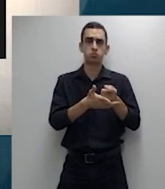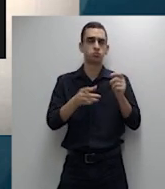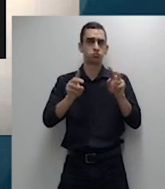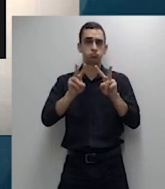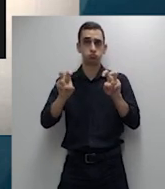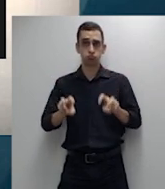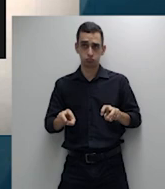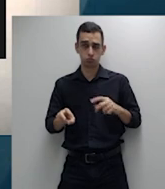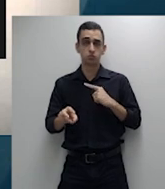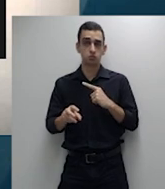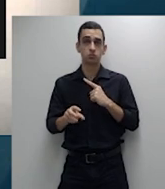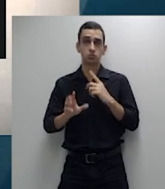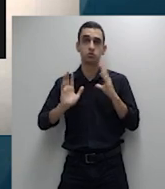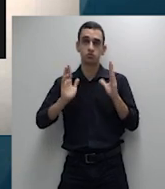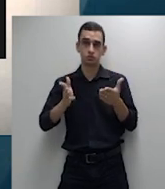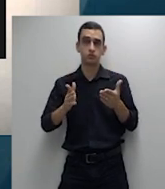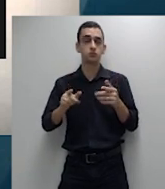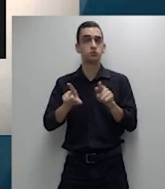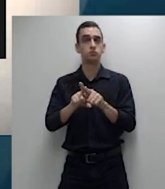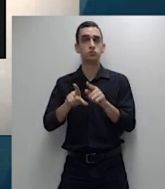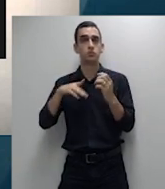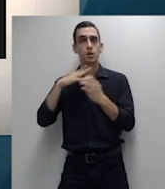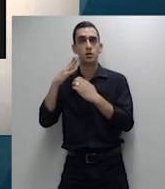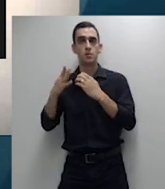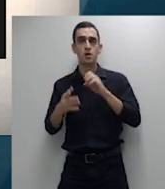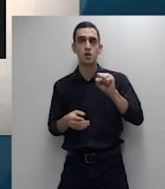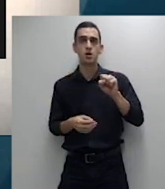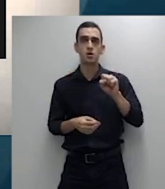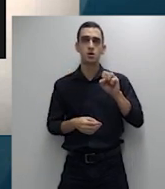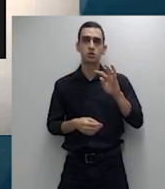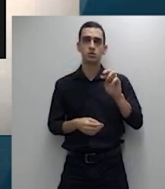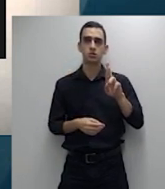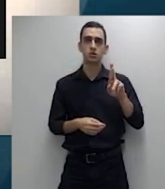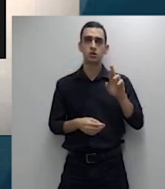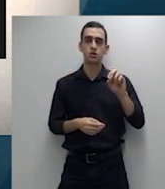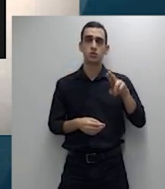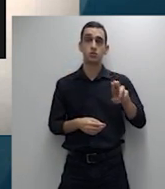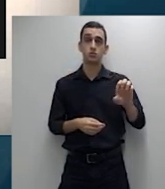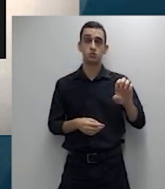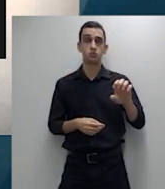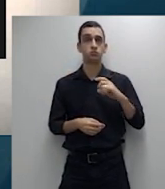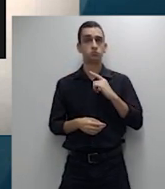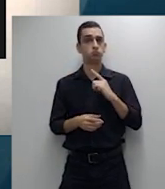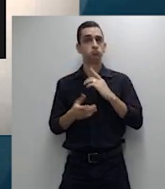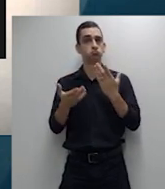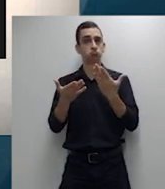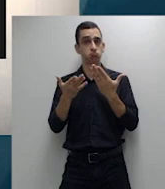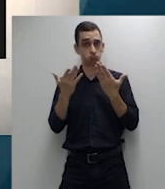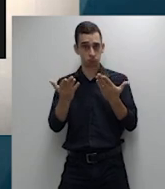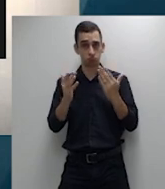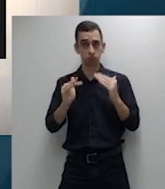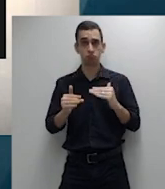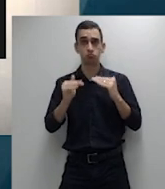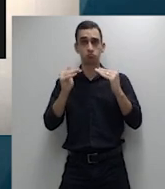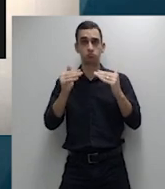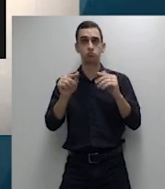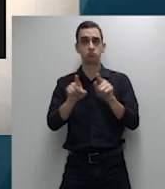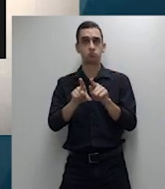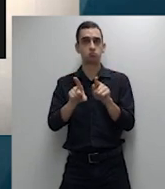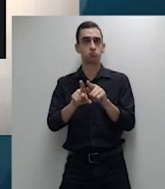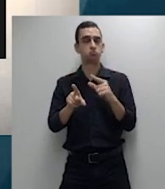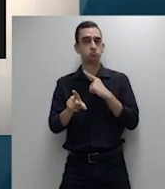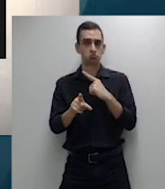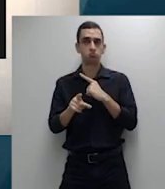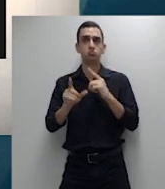Claro longe aqui de questionários pontos excelência também a trouxe a lume né